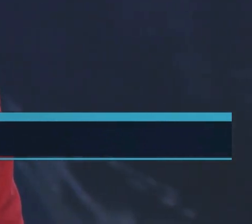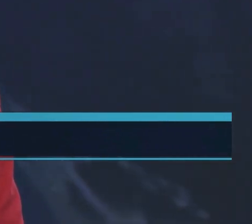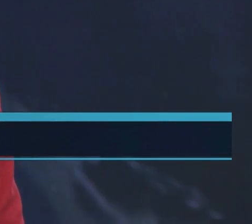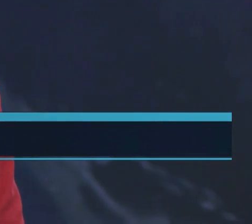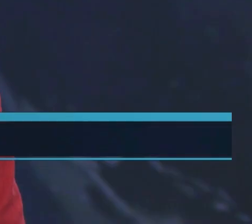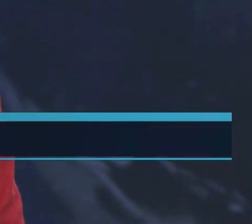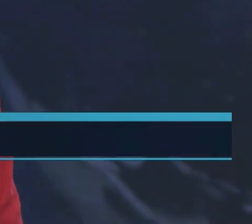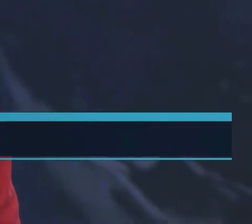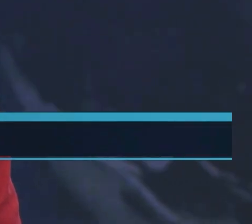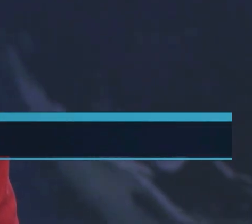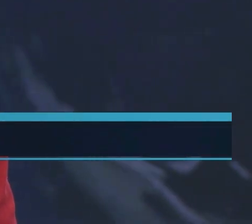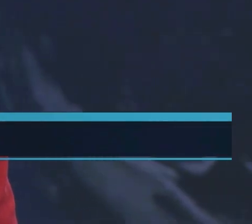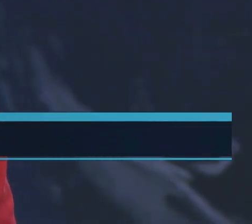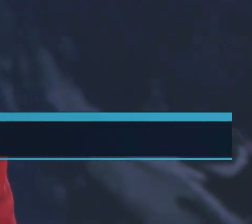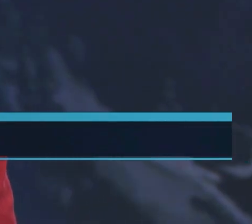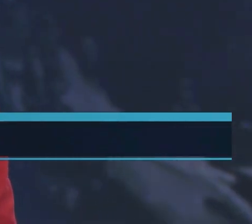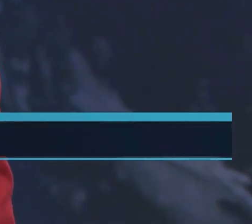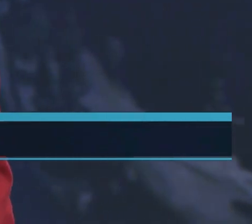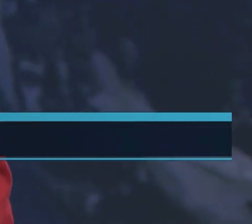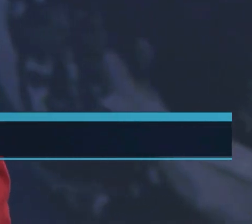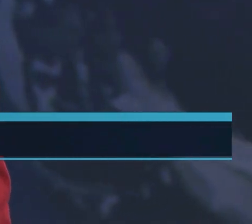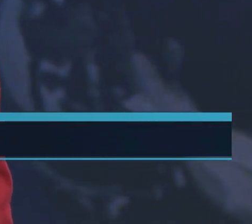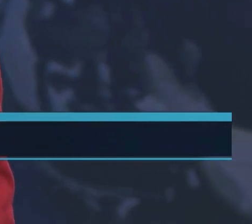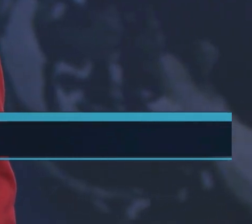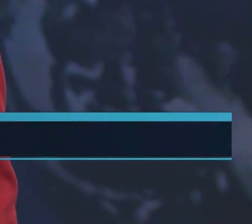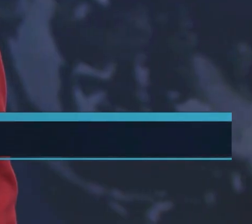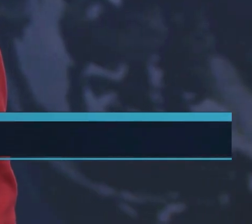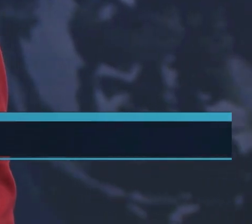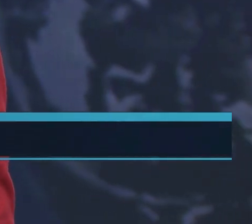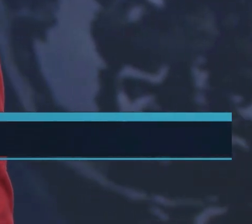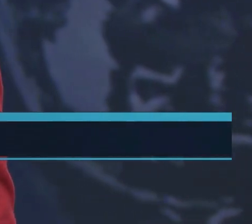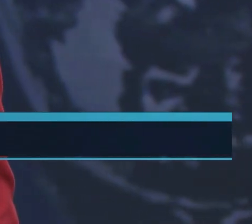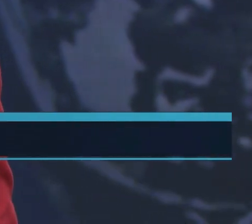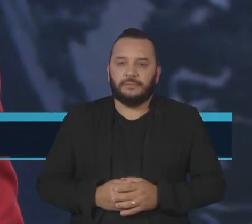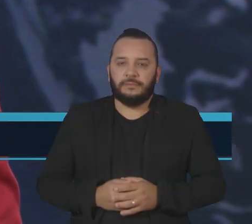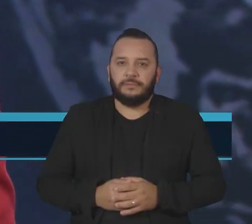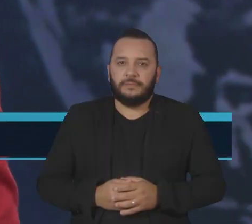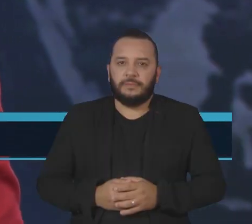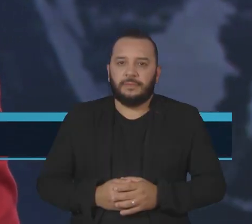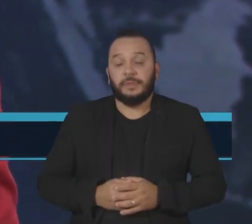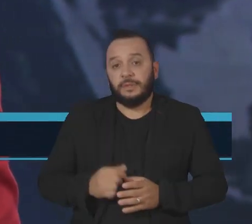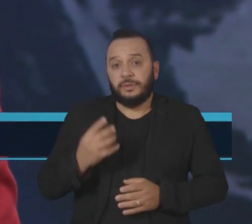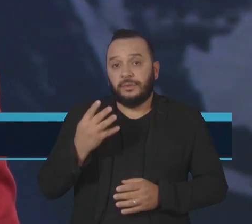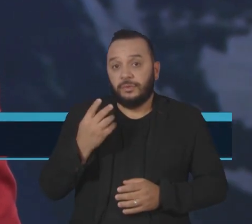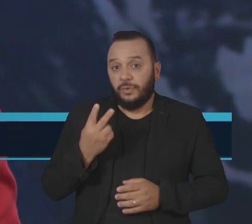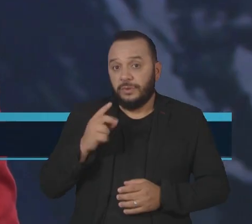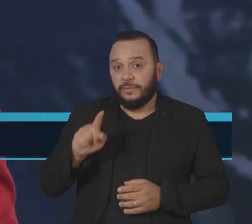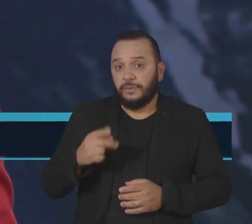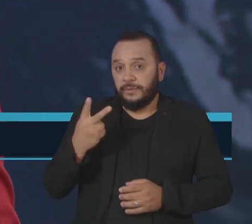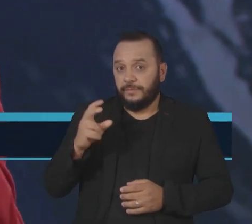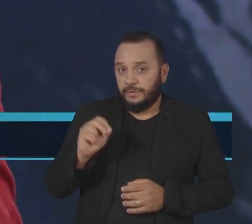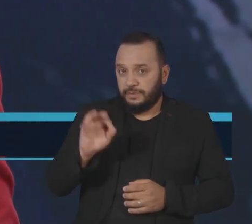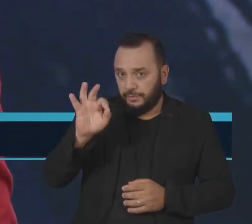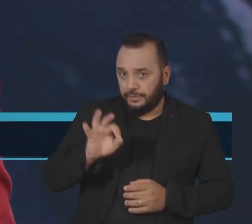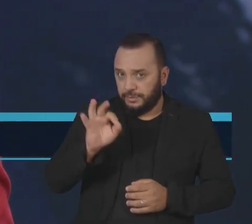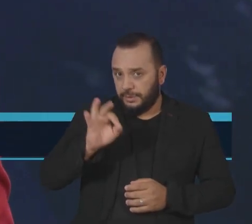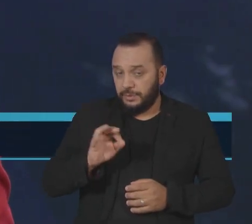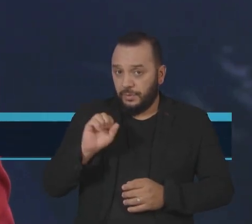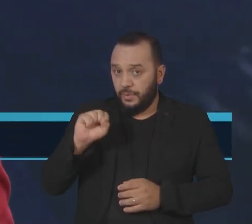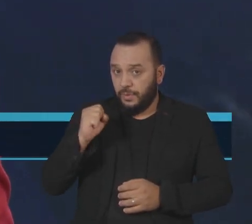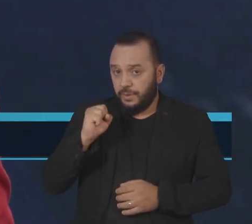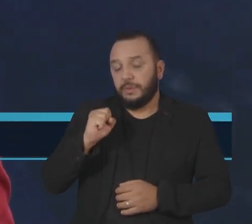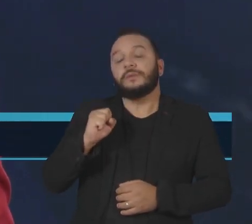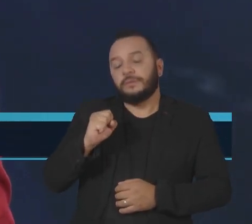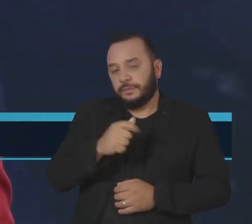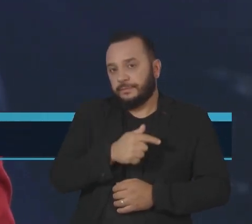em 4,20%. A previsão do crescimento da economia foi mantida em 2,20%. Há 8 semanas